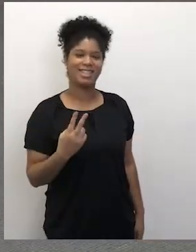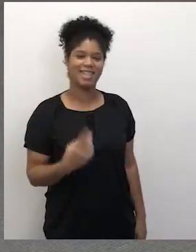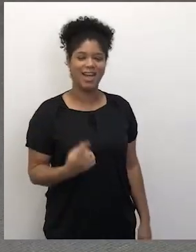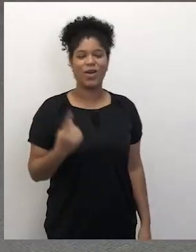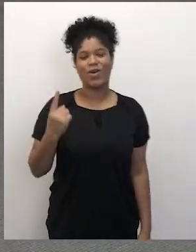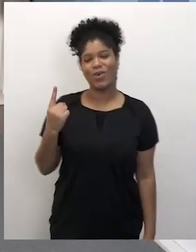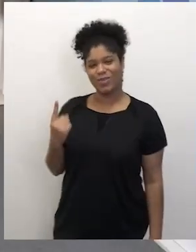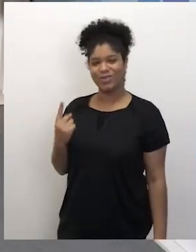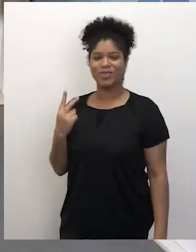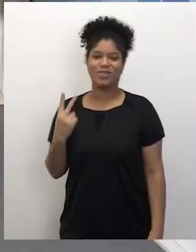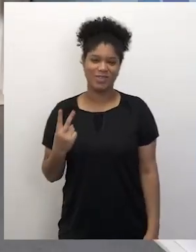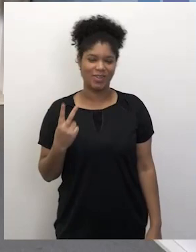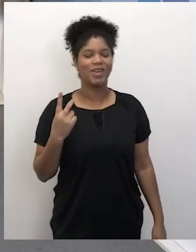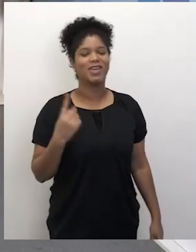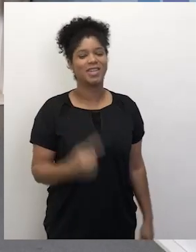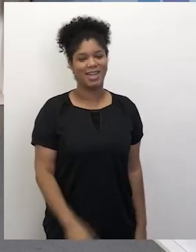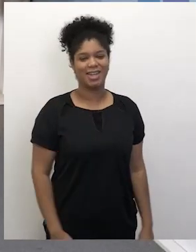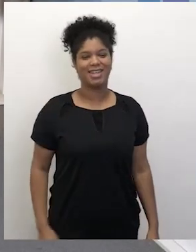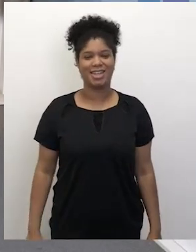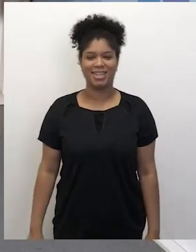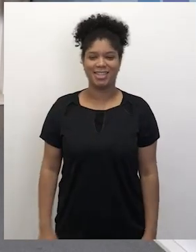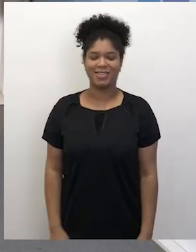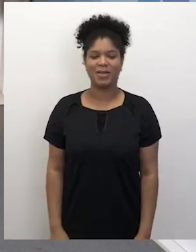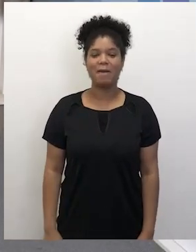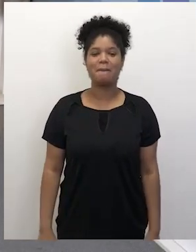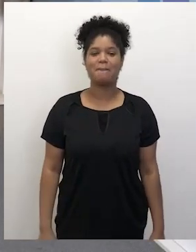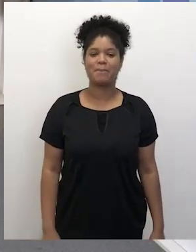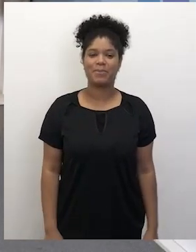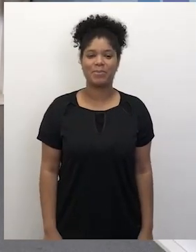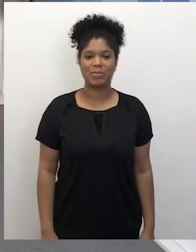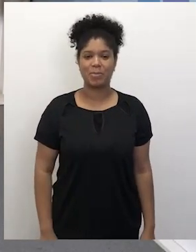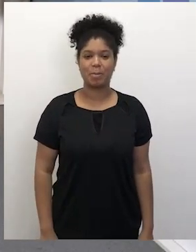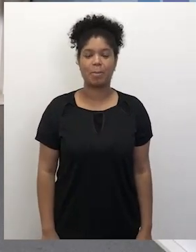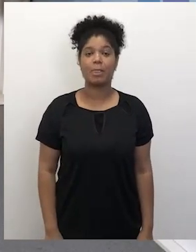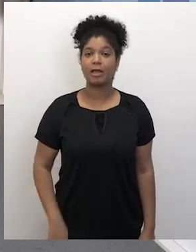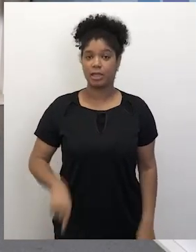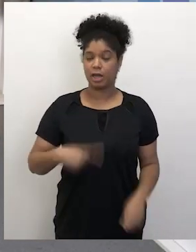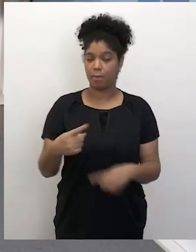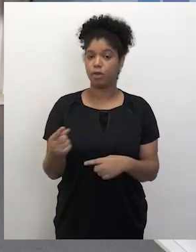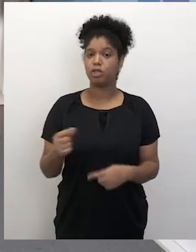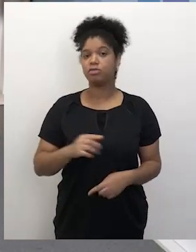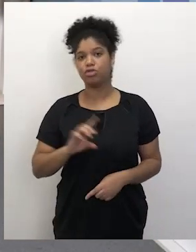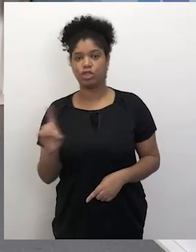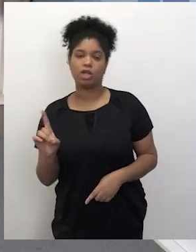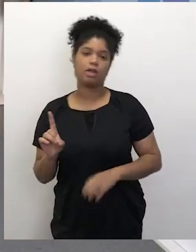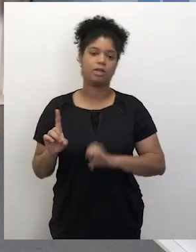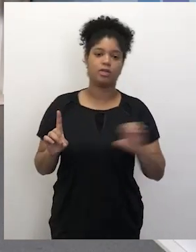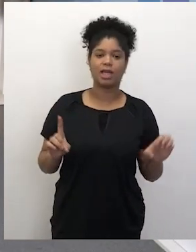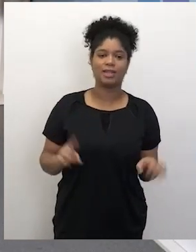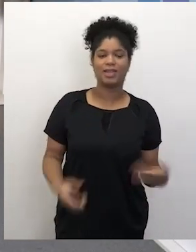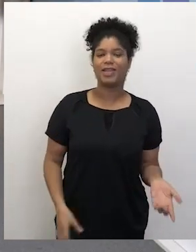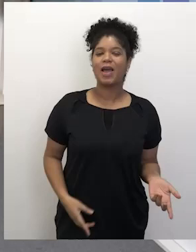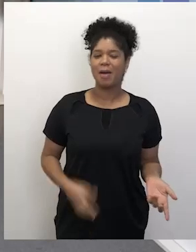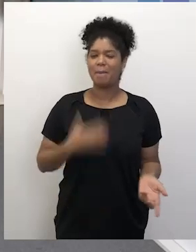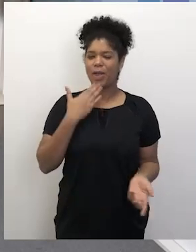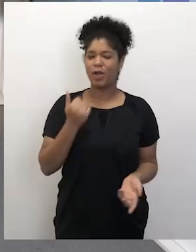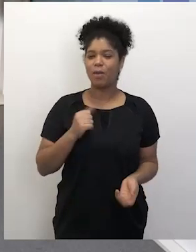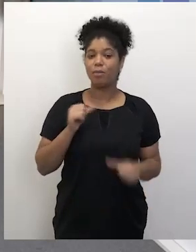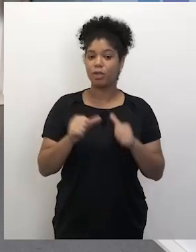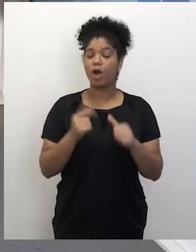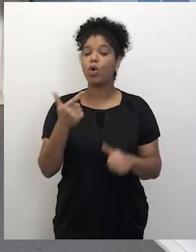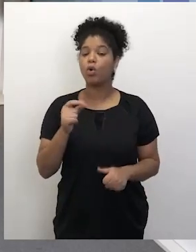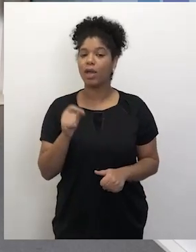Um, dois. Beleza? Sim. Foi? Aí, vai vir outro que a gente muda de direção, né? Porque pra que facilitar a vida?